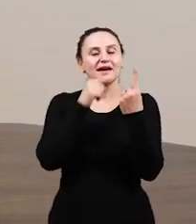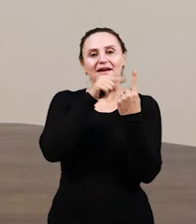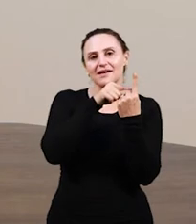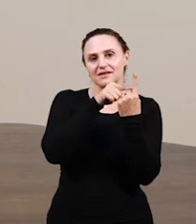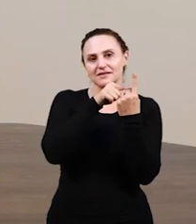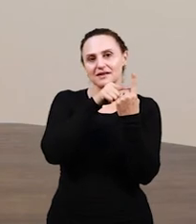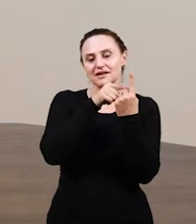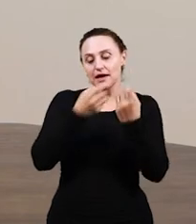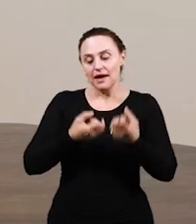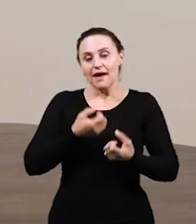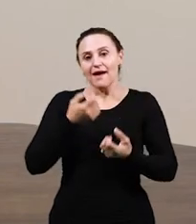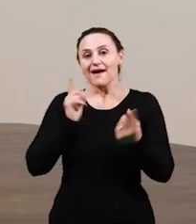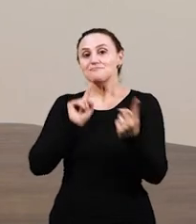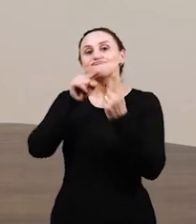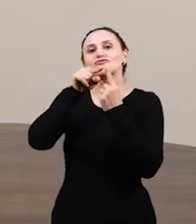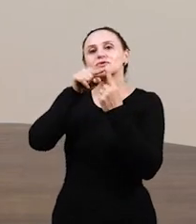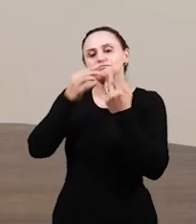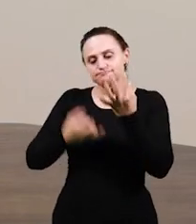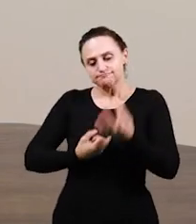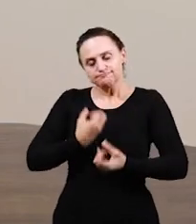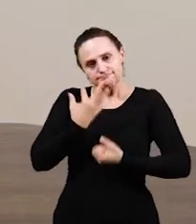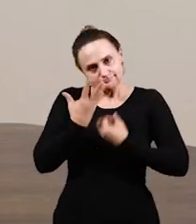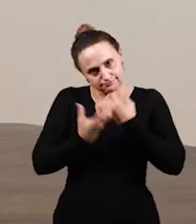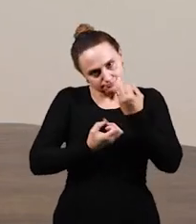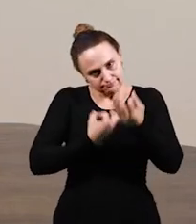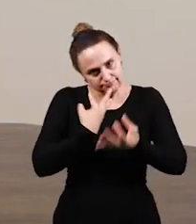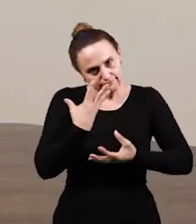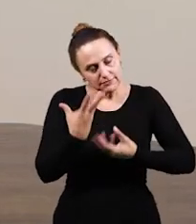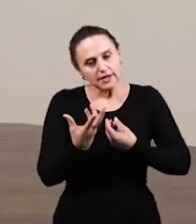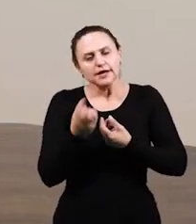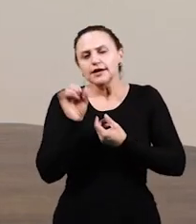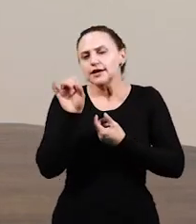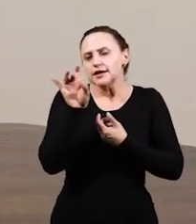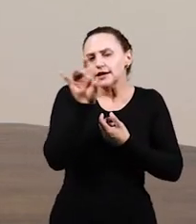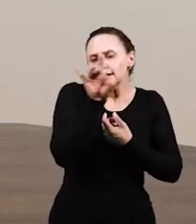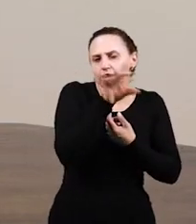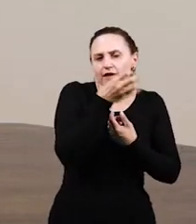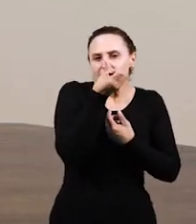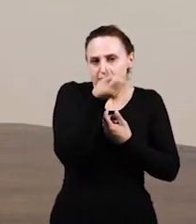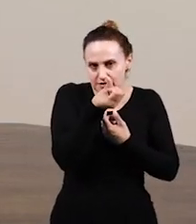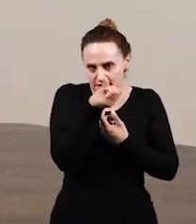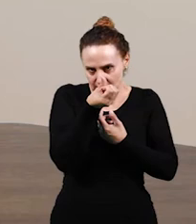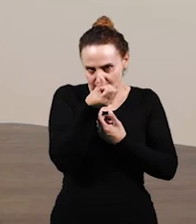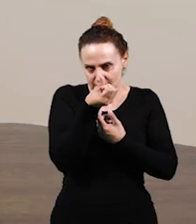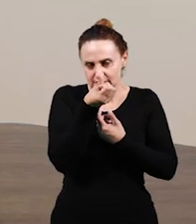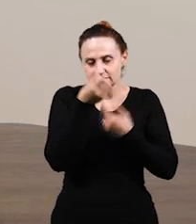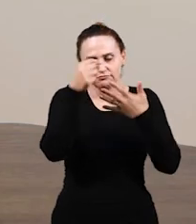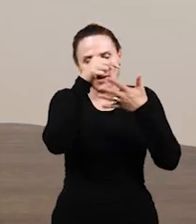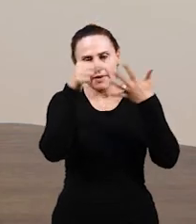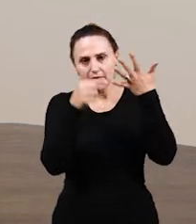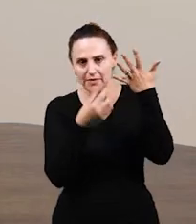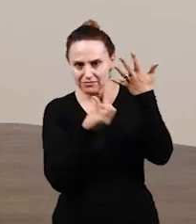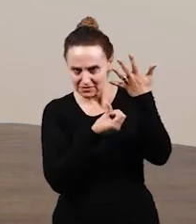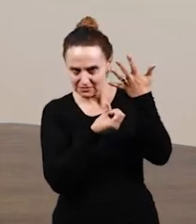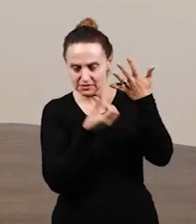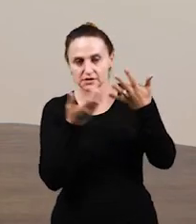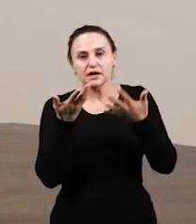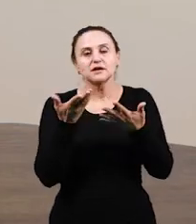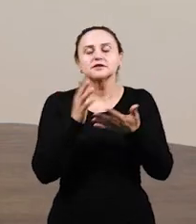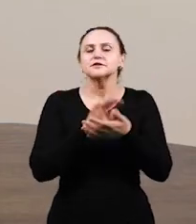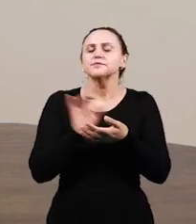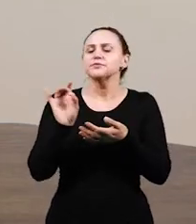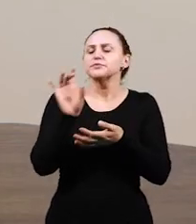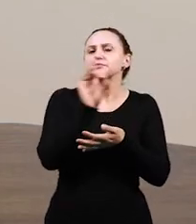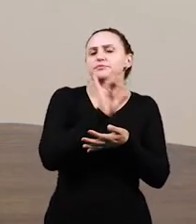a função poética quer dizer a cada um desses seis elementos correspondem a uma função importante de ser